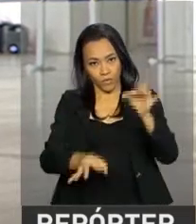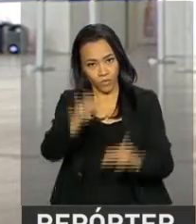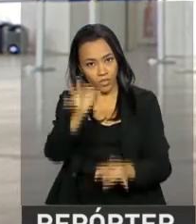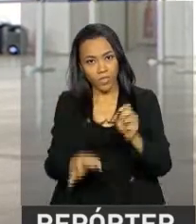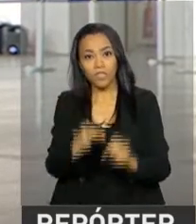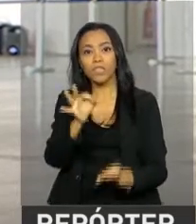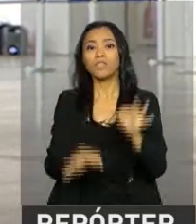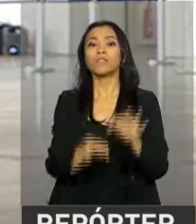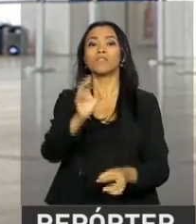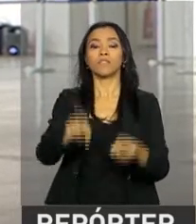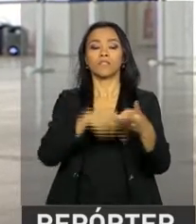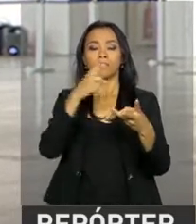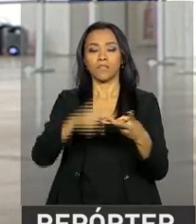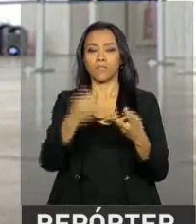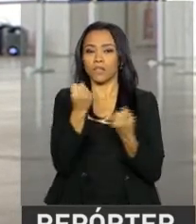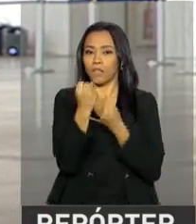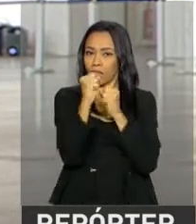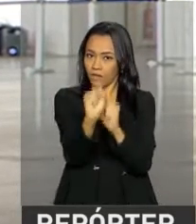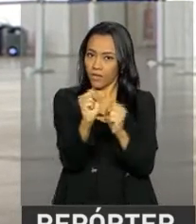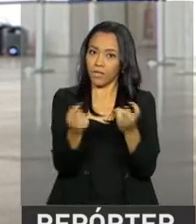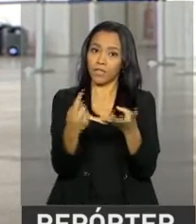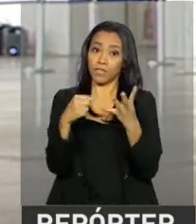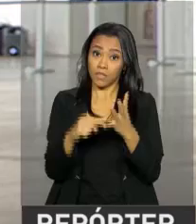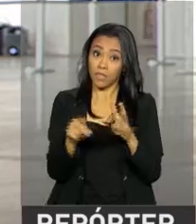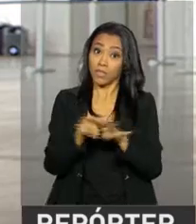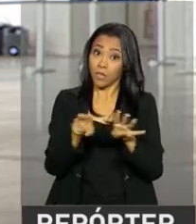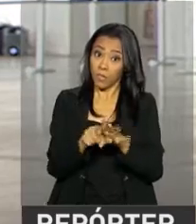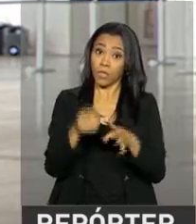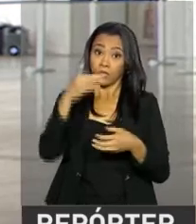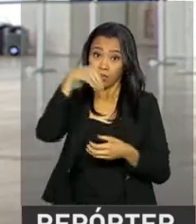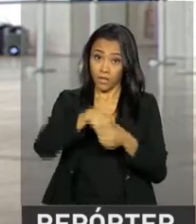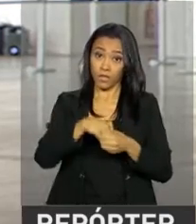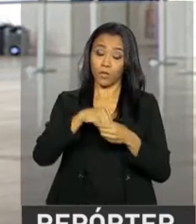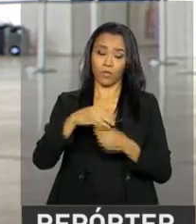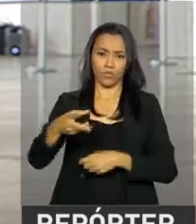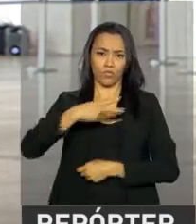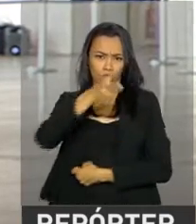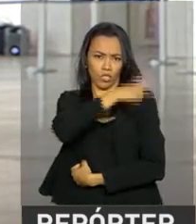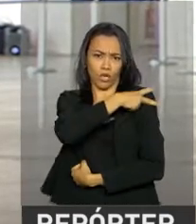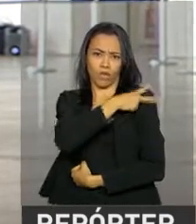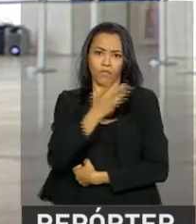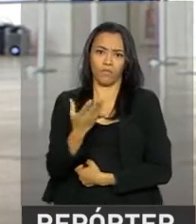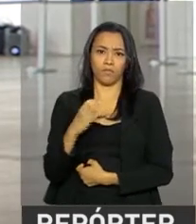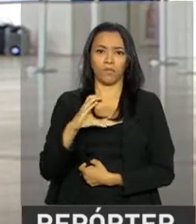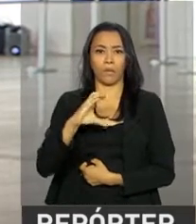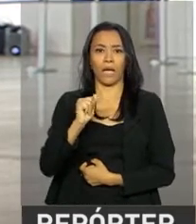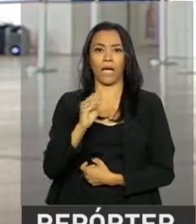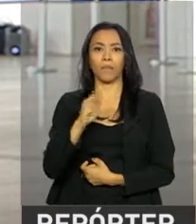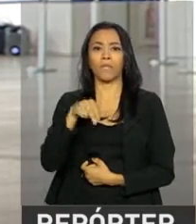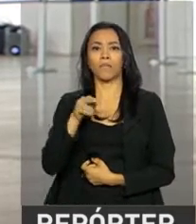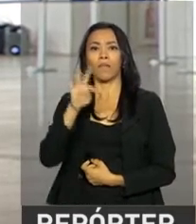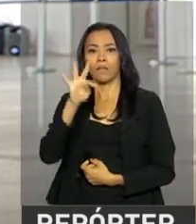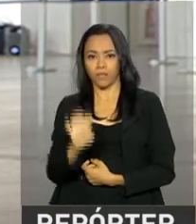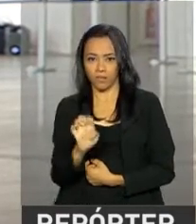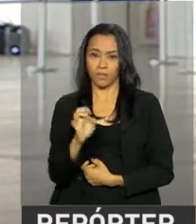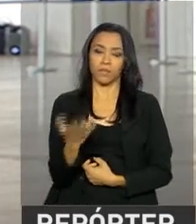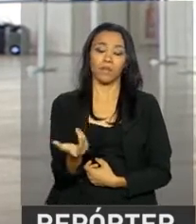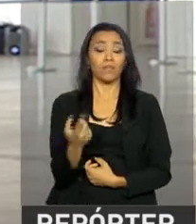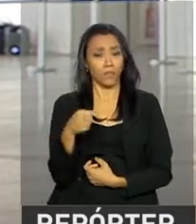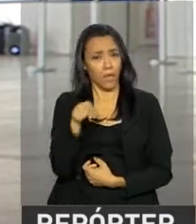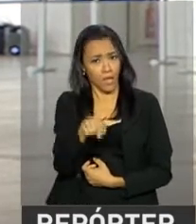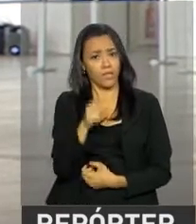também o ministro da defesa e ainda o ministro-chefe do gabinete de segurança institucional esse encontro portanto acontece durante